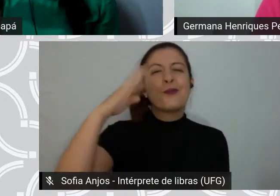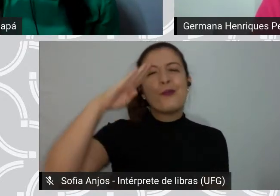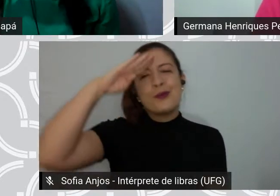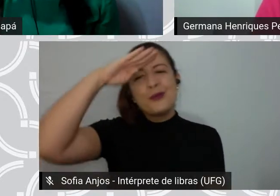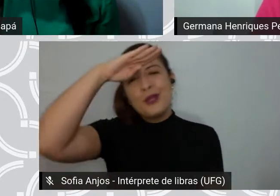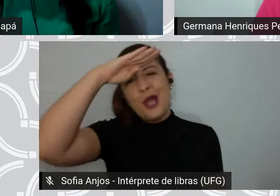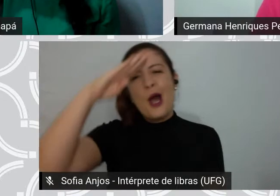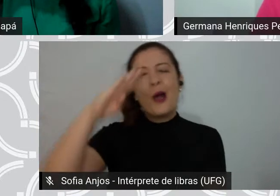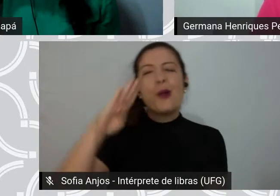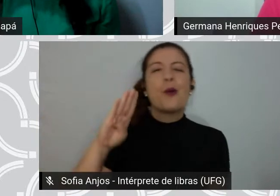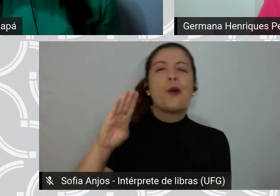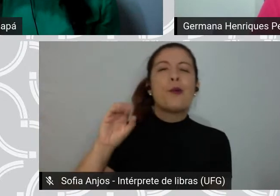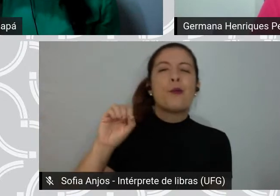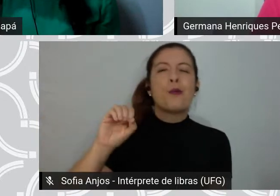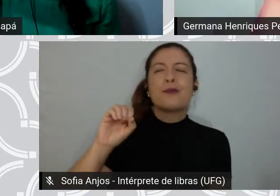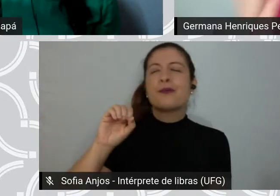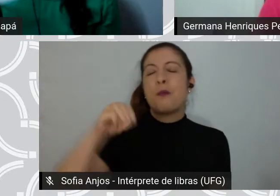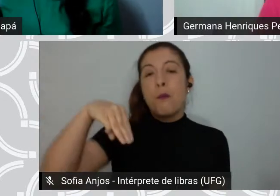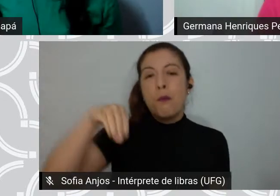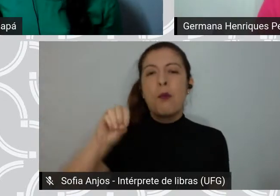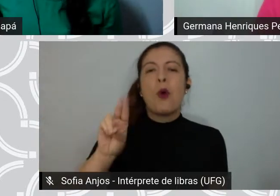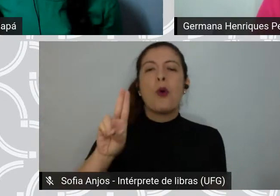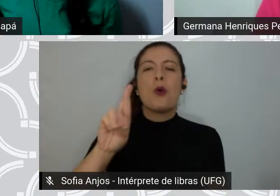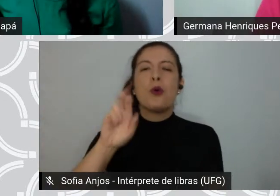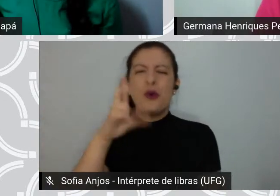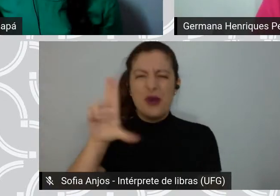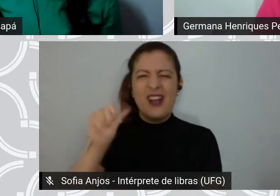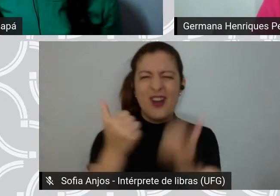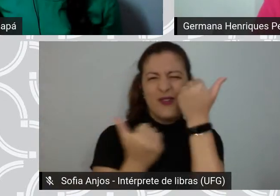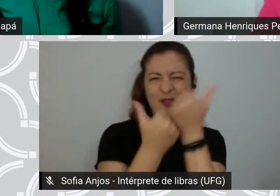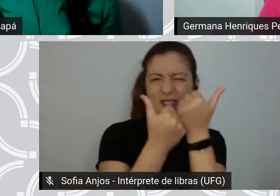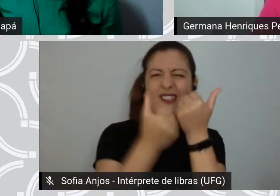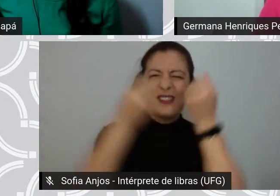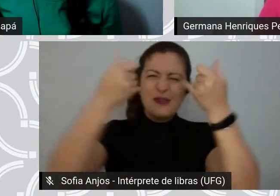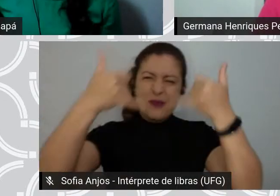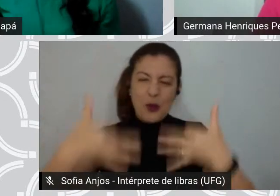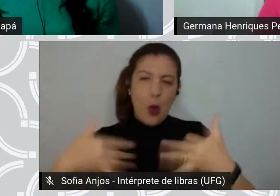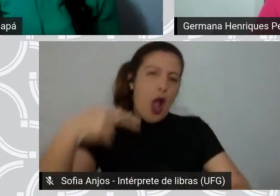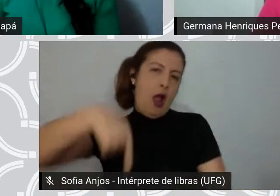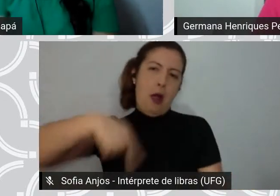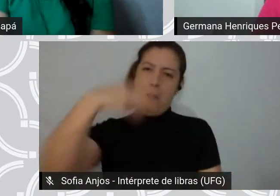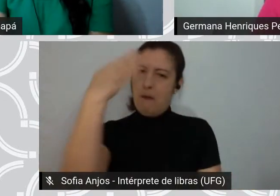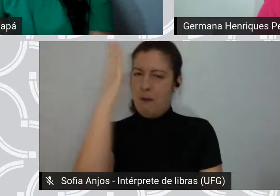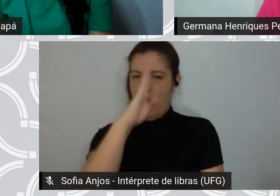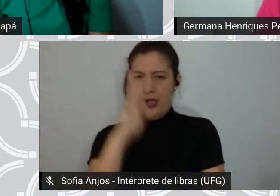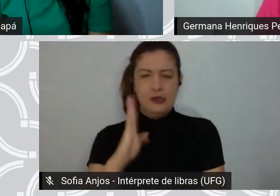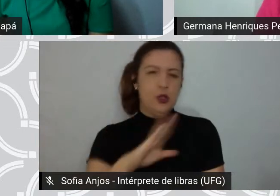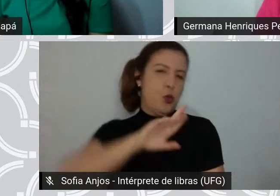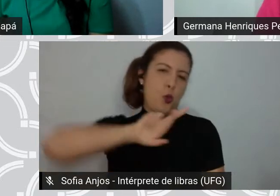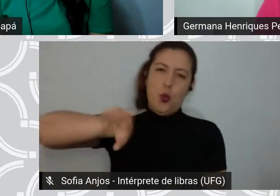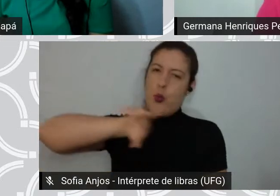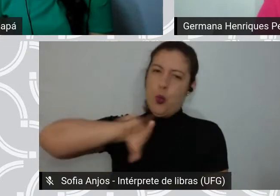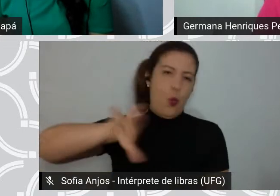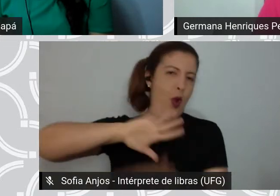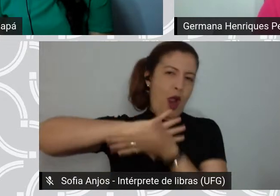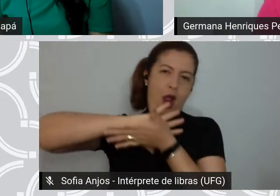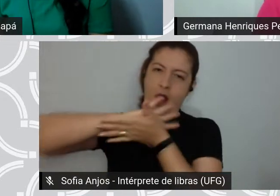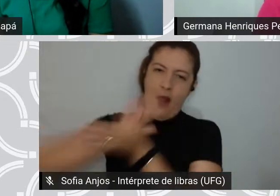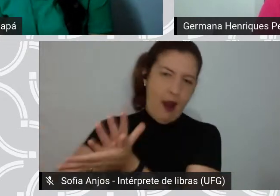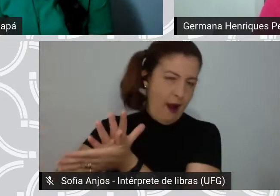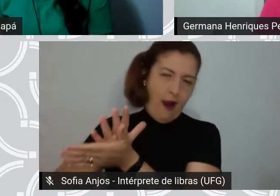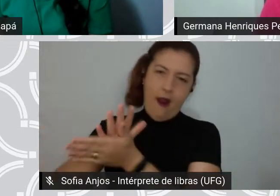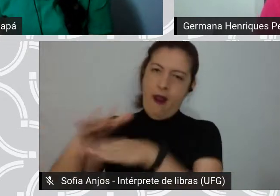por exemplo, né, essa é uma, mais são as pós-verdades, né. Então eu passo aqui para pensar